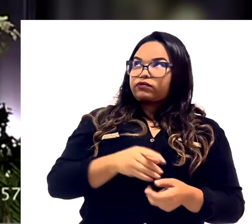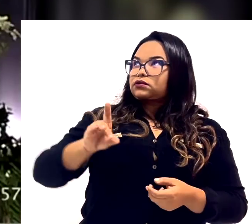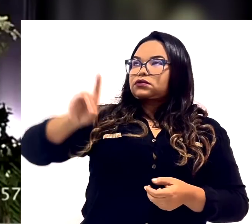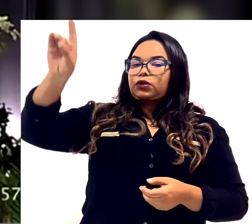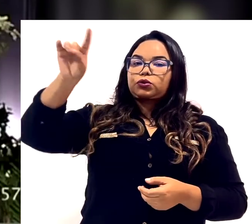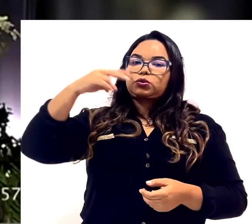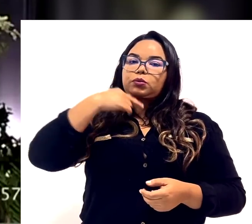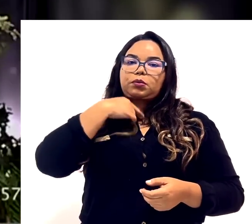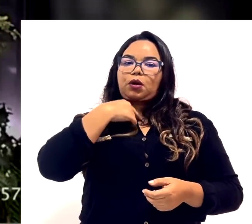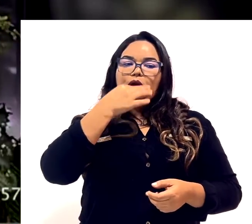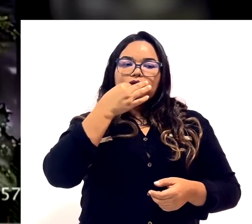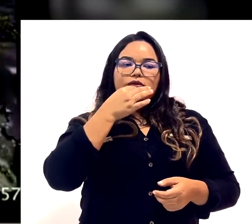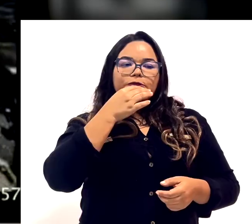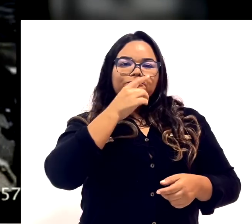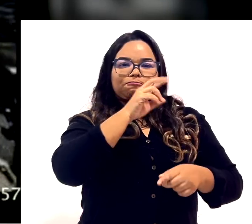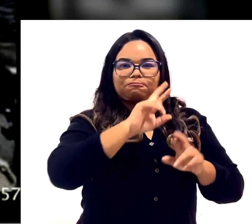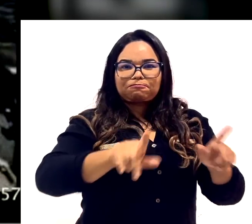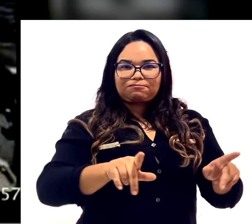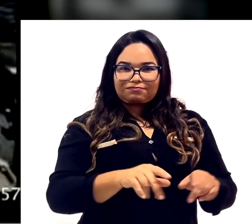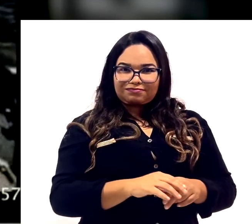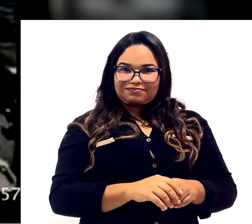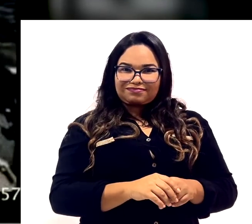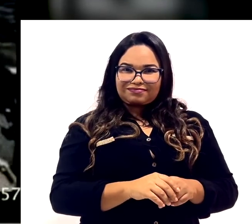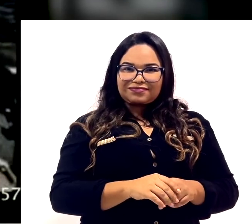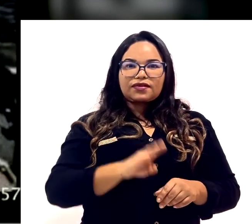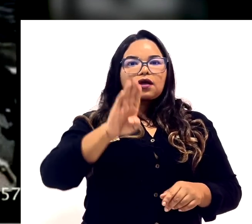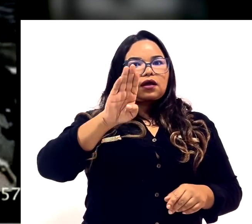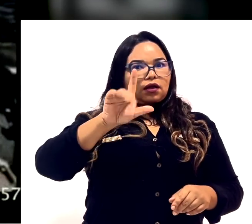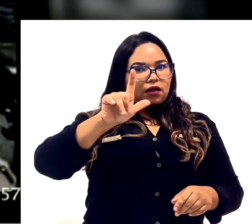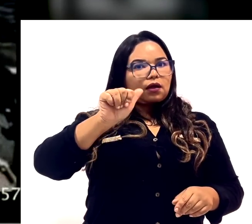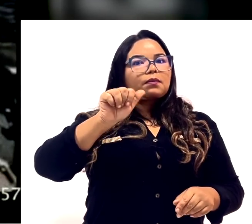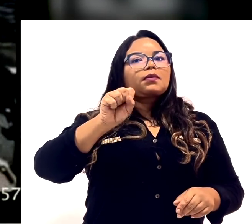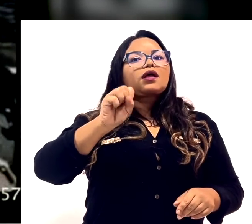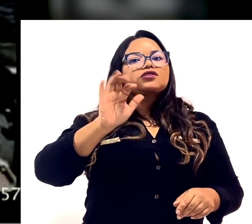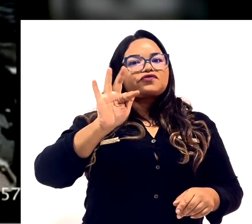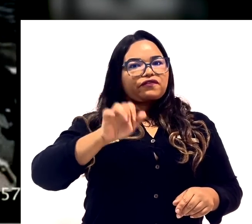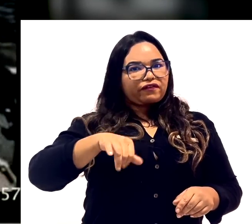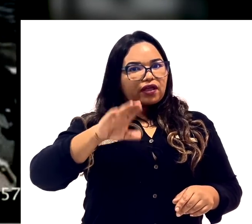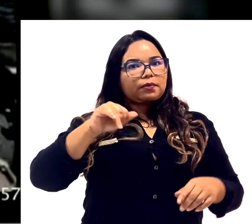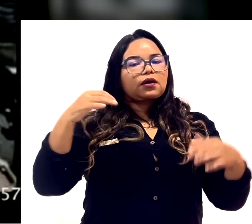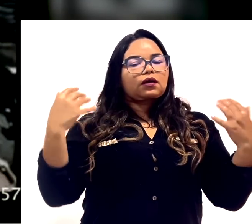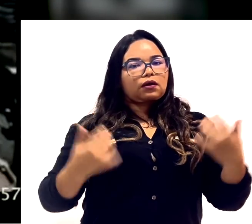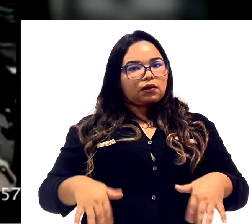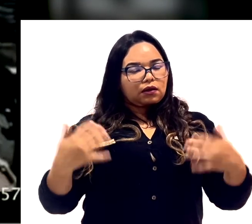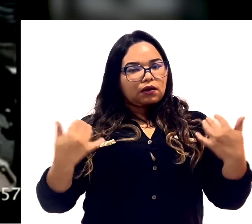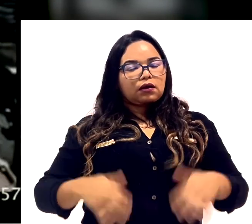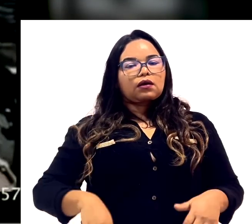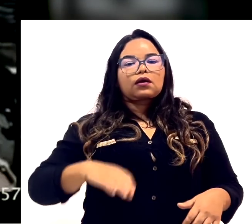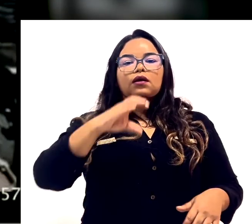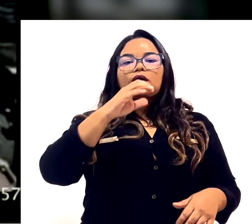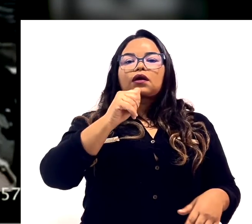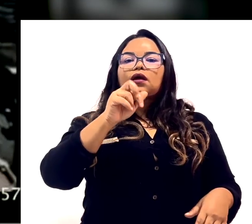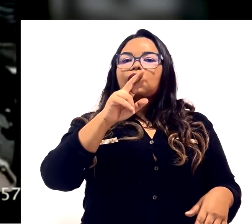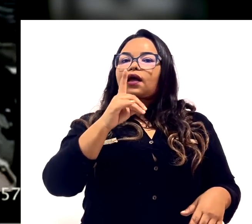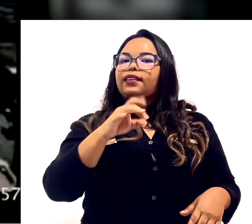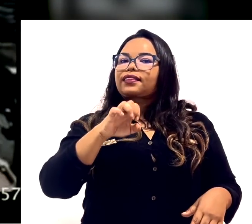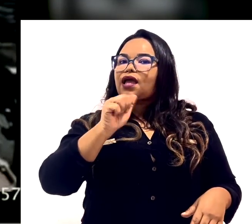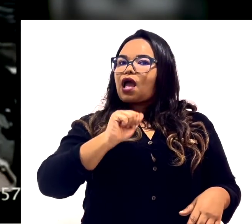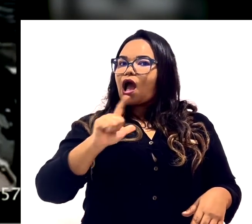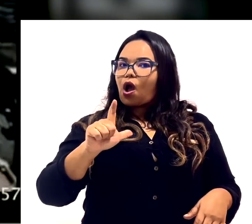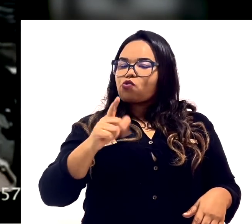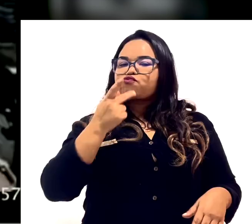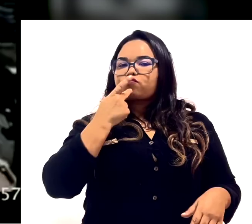blasfêmia? Sim ou não? Isto é uma blasfêmia da mais alta ordem. O cardeal Bellarmino diz que todos os nomes que